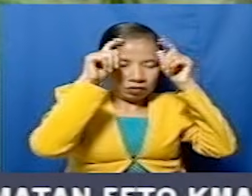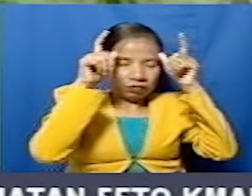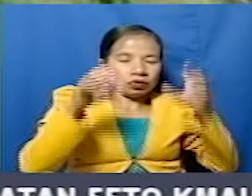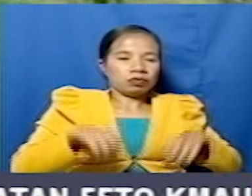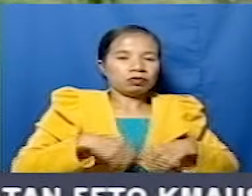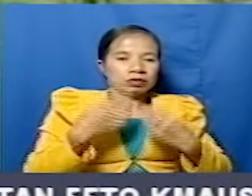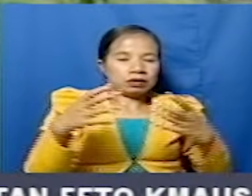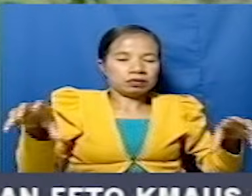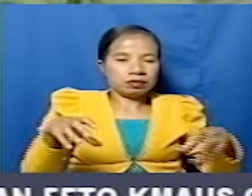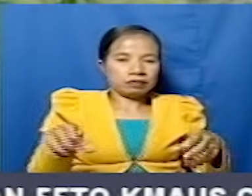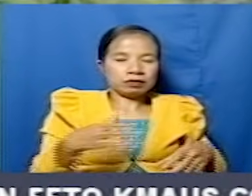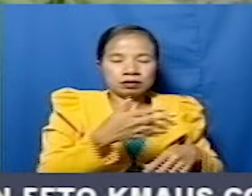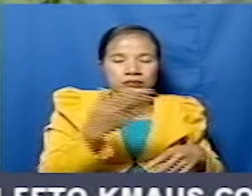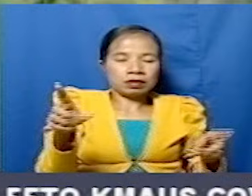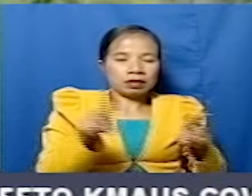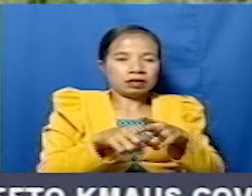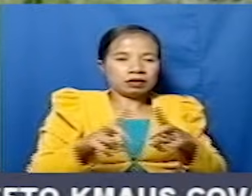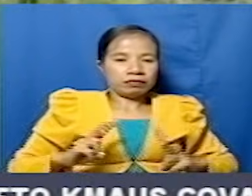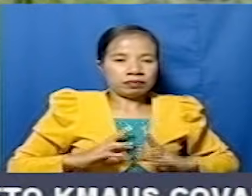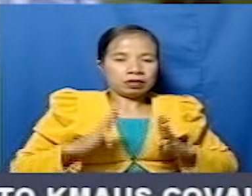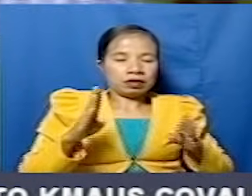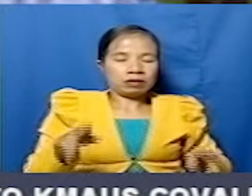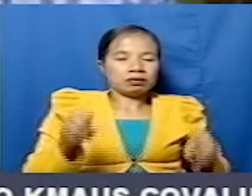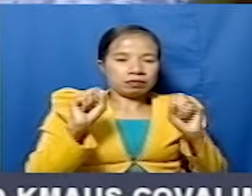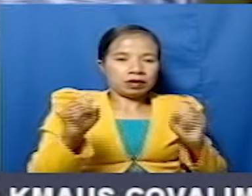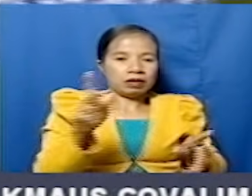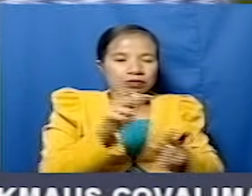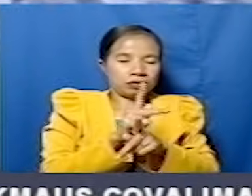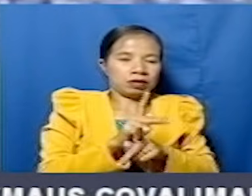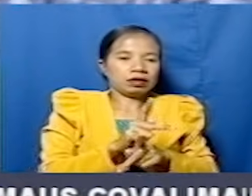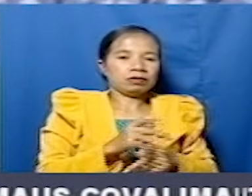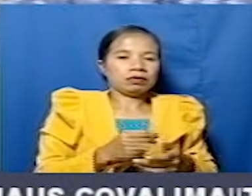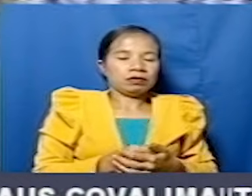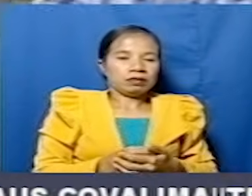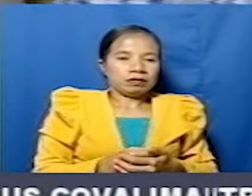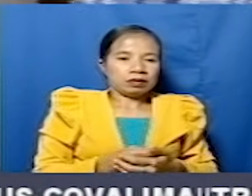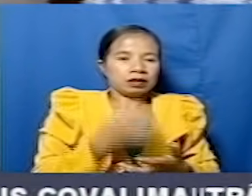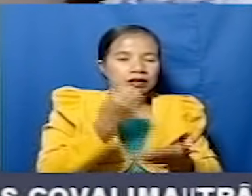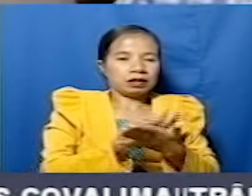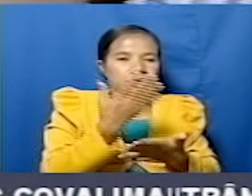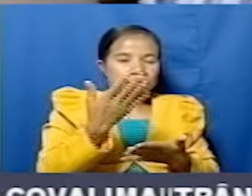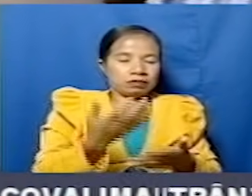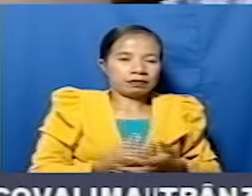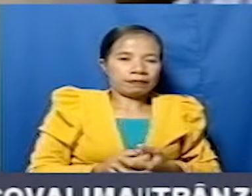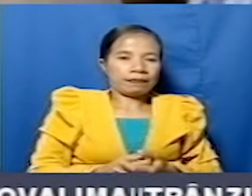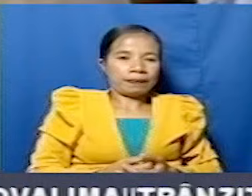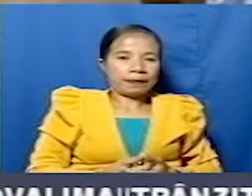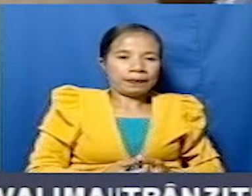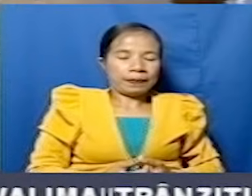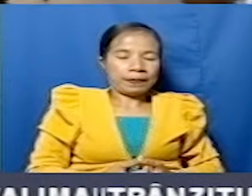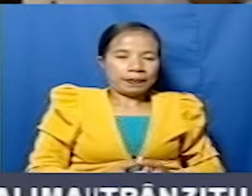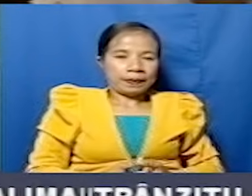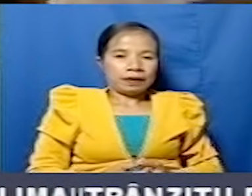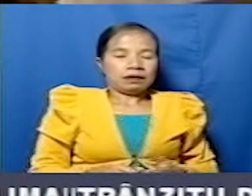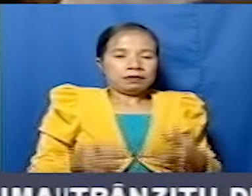insa kontribusaun ita bocer ne hanesan veteranos? Para bele a segura ita ne rekursir ne? Kontribusaun maka ne,